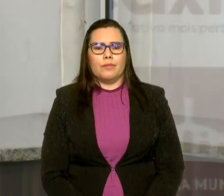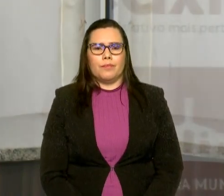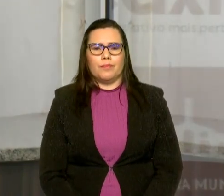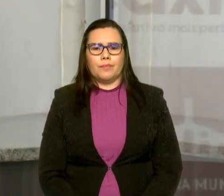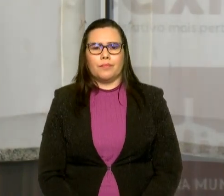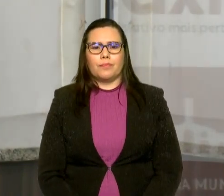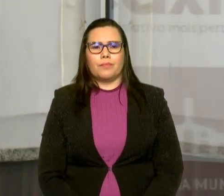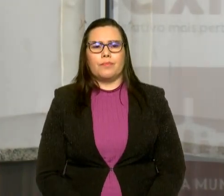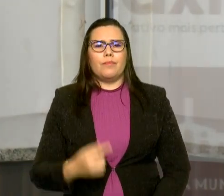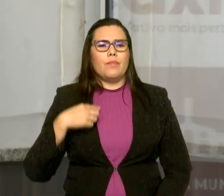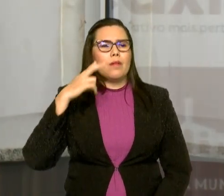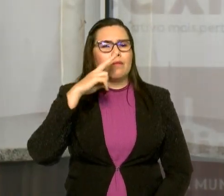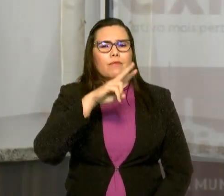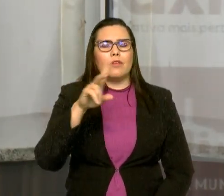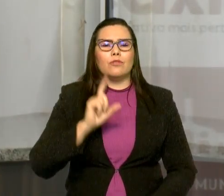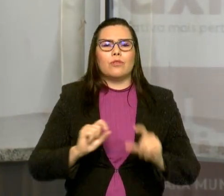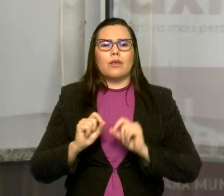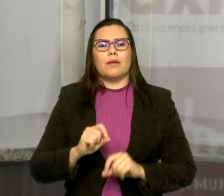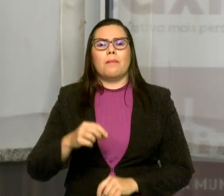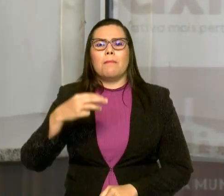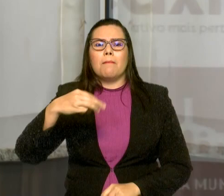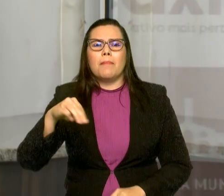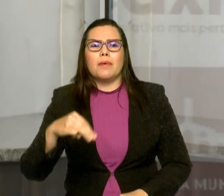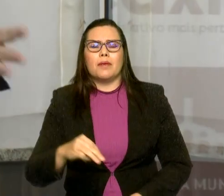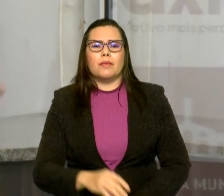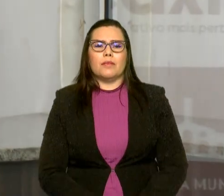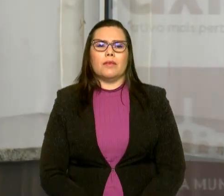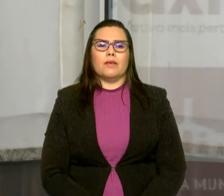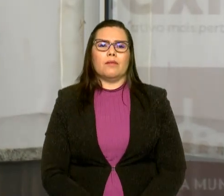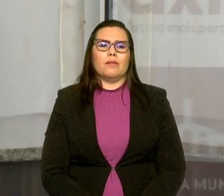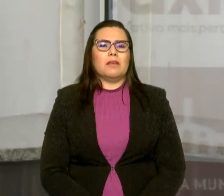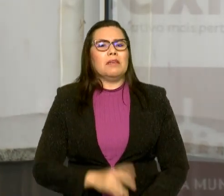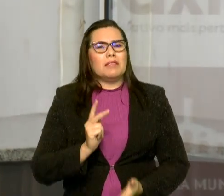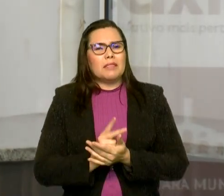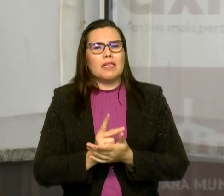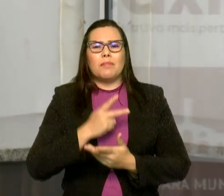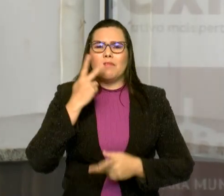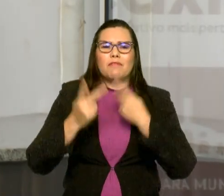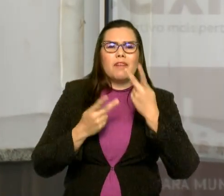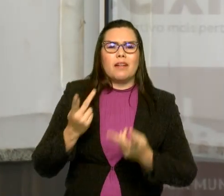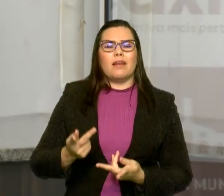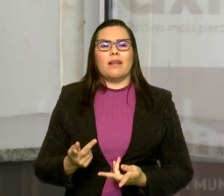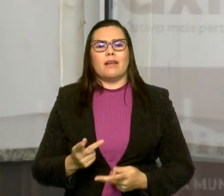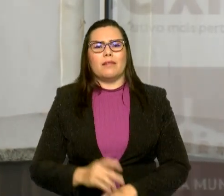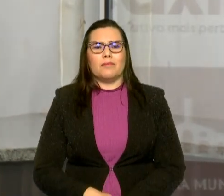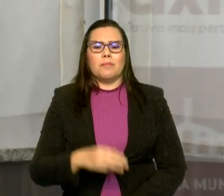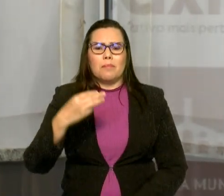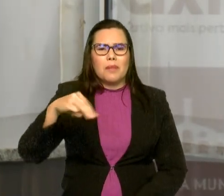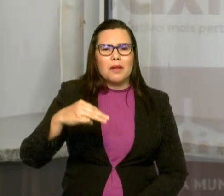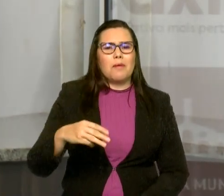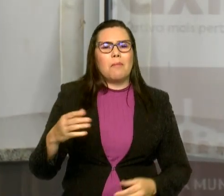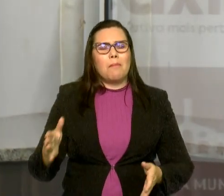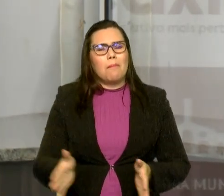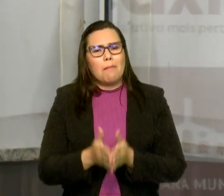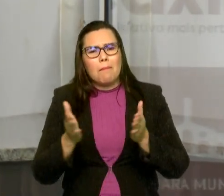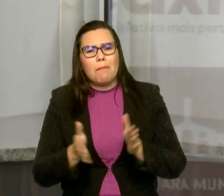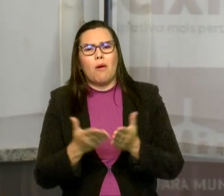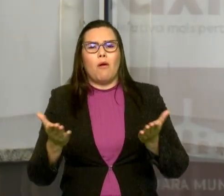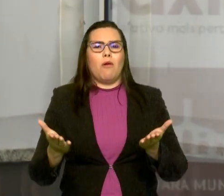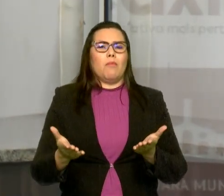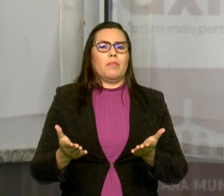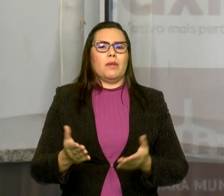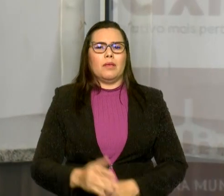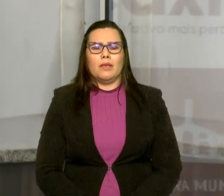Estados Unidos, e alguém dizer: o Maranhão é o estado mais pobre, é o mais miserável, porque não é. E nós estamos aqui,